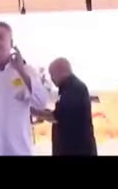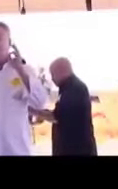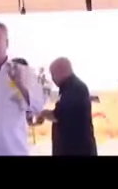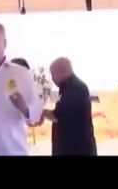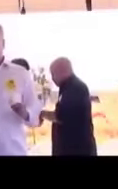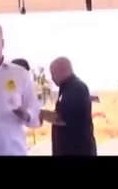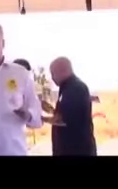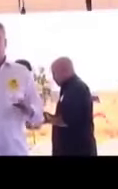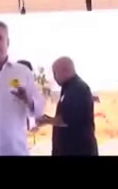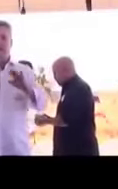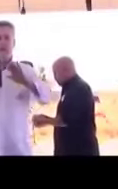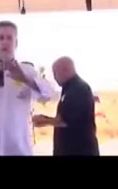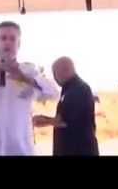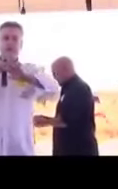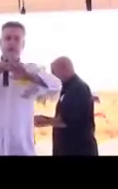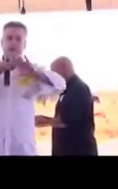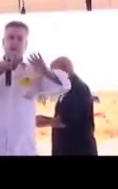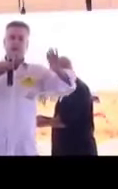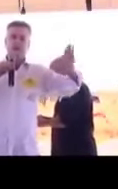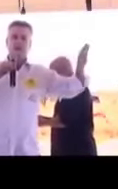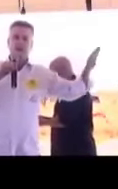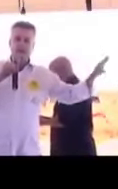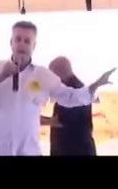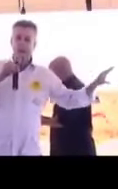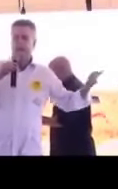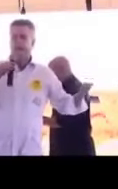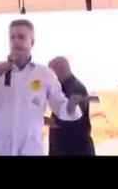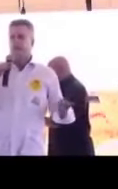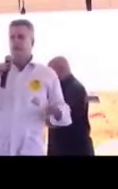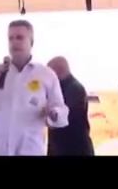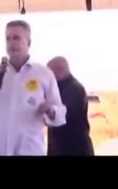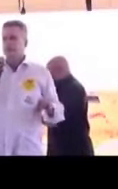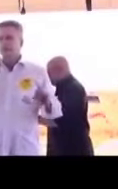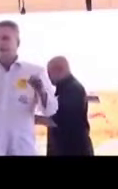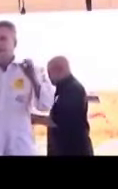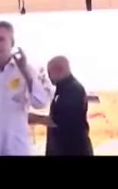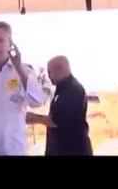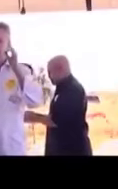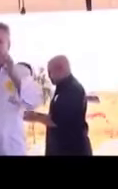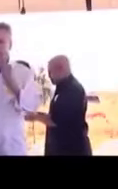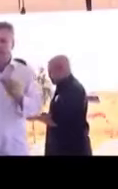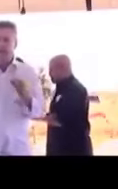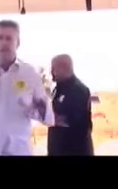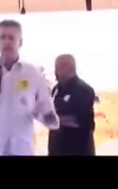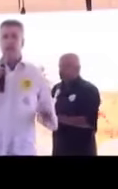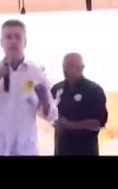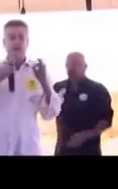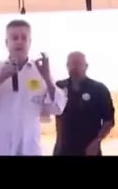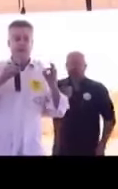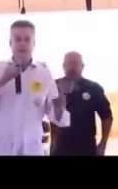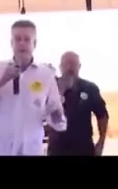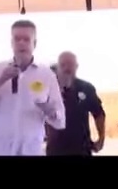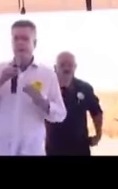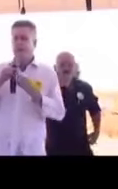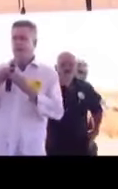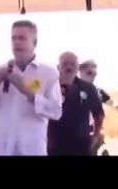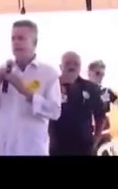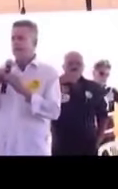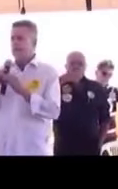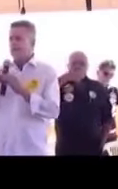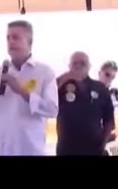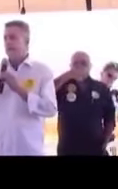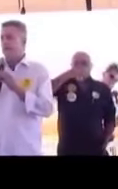Eu sempre deixei muito claro que uma questão são os grileiros de terras públicas, as pessoas que fizeram os